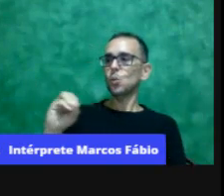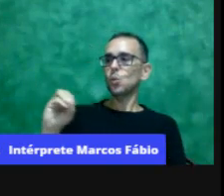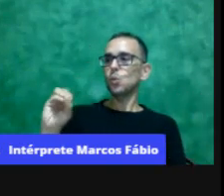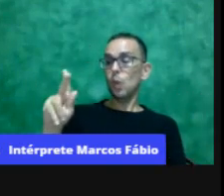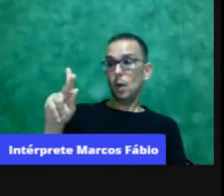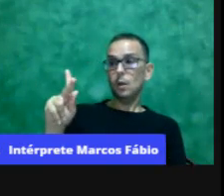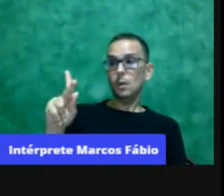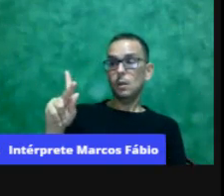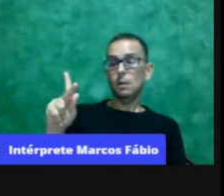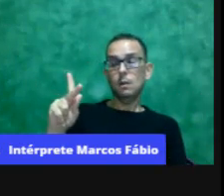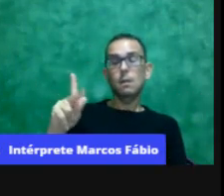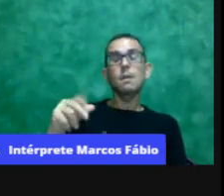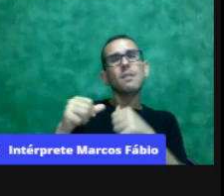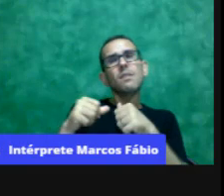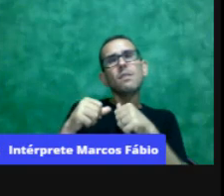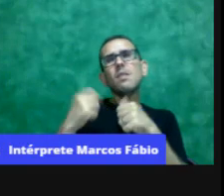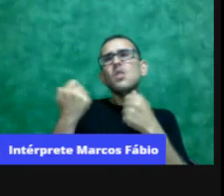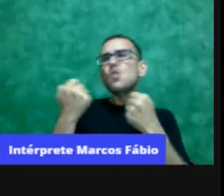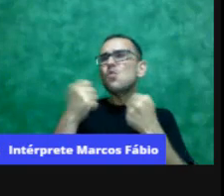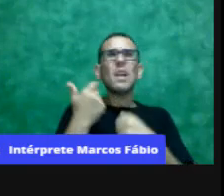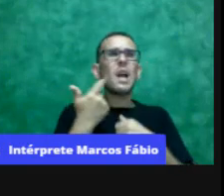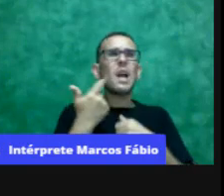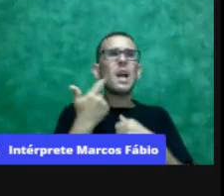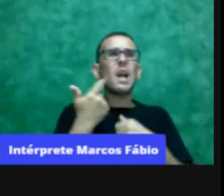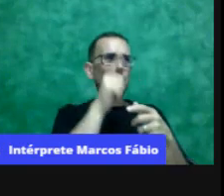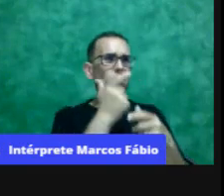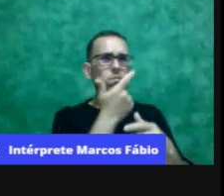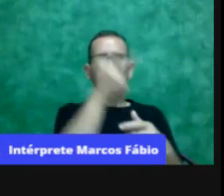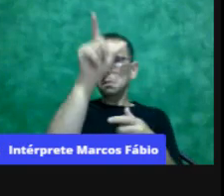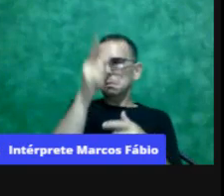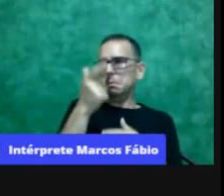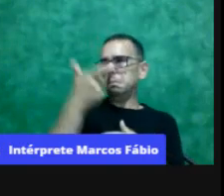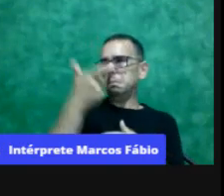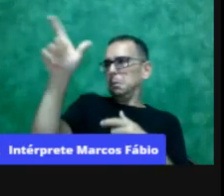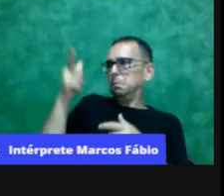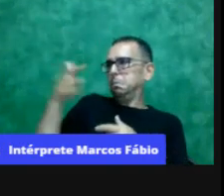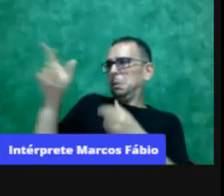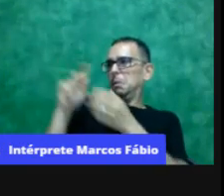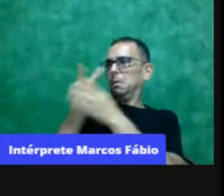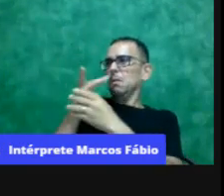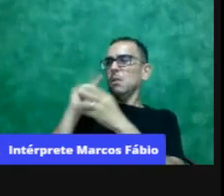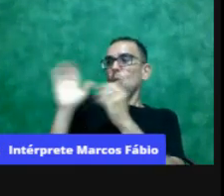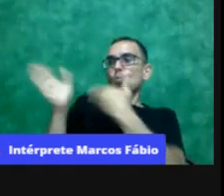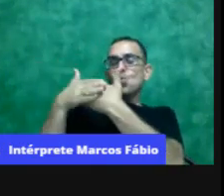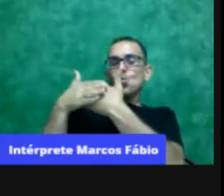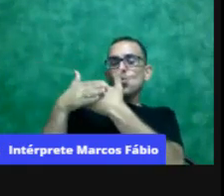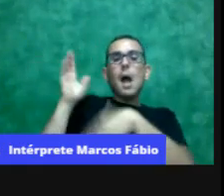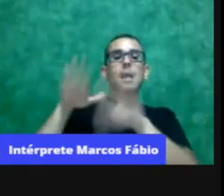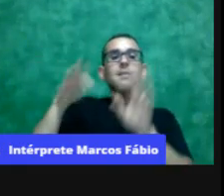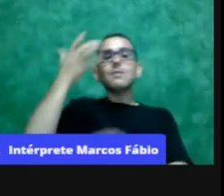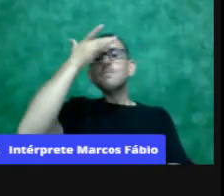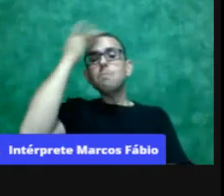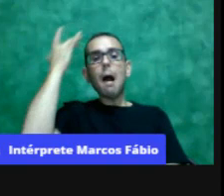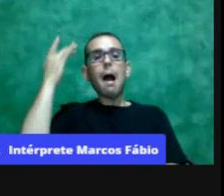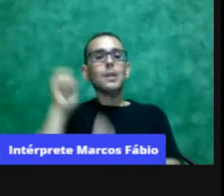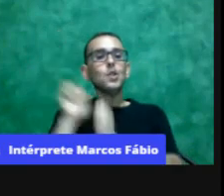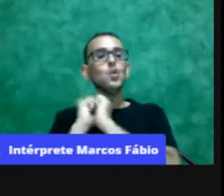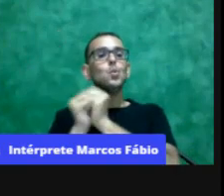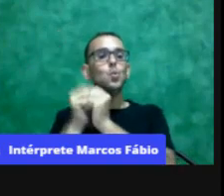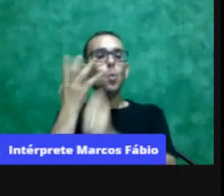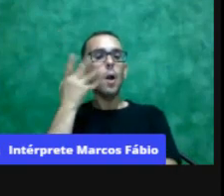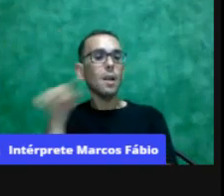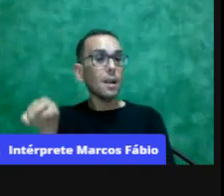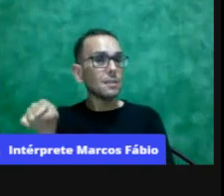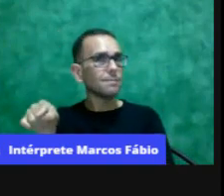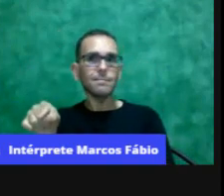que os outros programas, que os outros aplicativos têm. Porque, às vezes, o pai não está o tempo todo ali do lado do filho. Então,